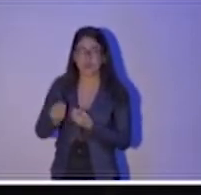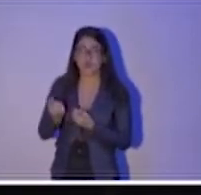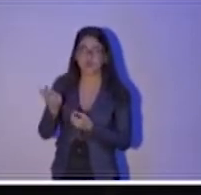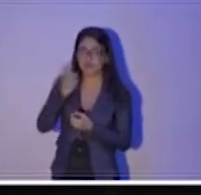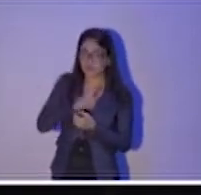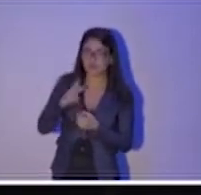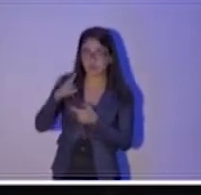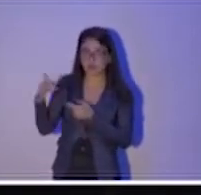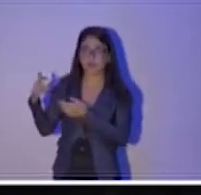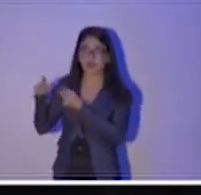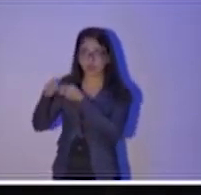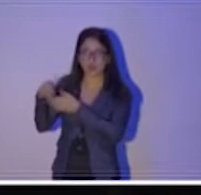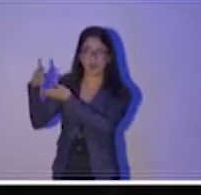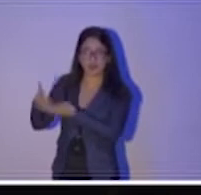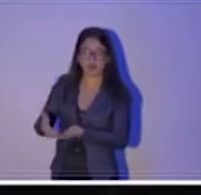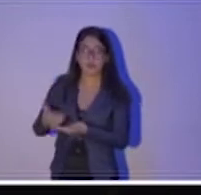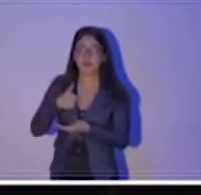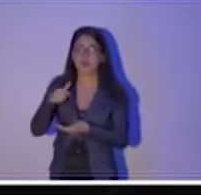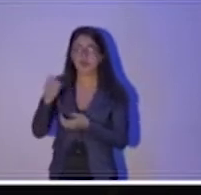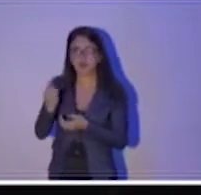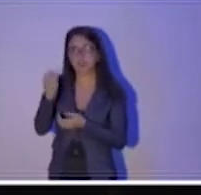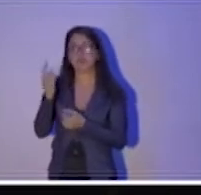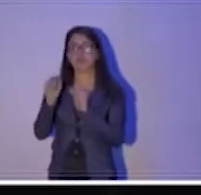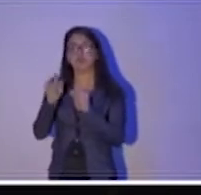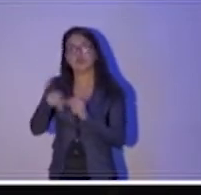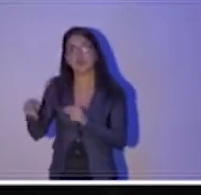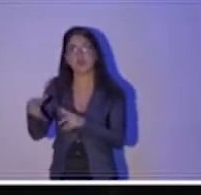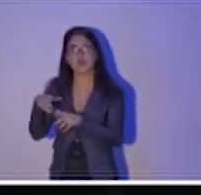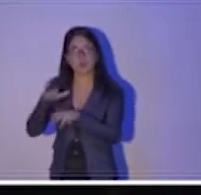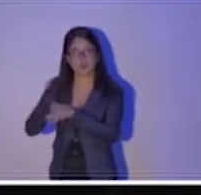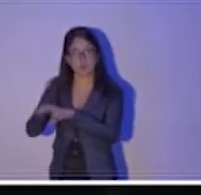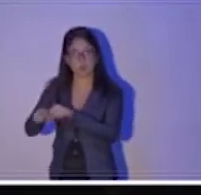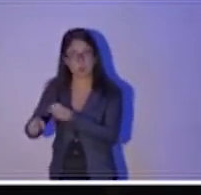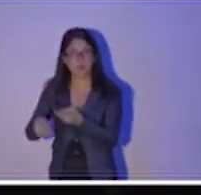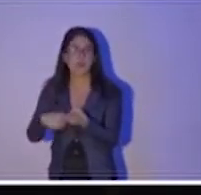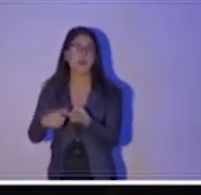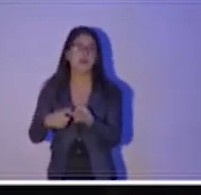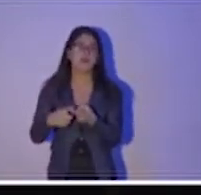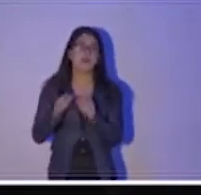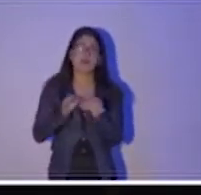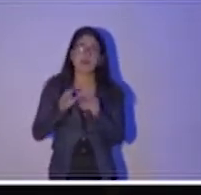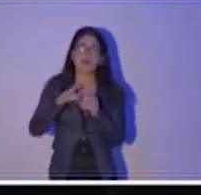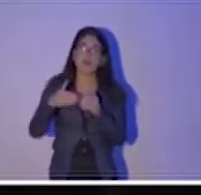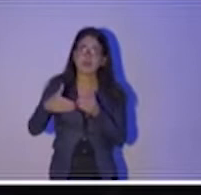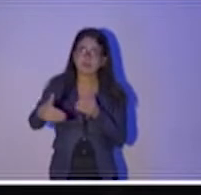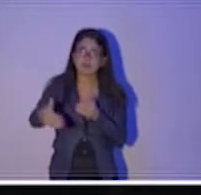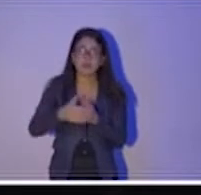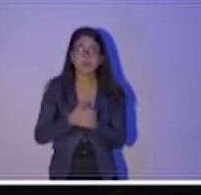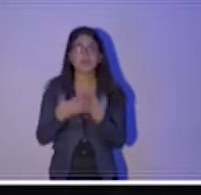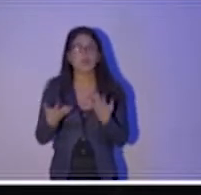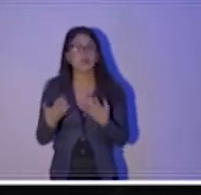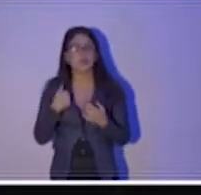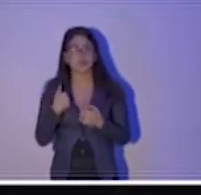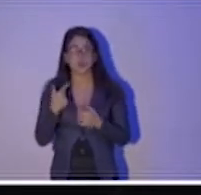importantes para a formação do professor, para a organização dos tempos da escola, para os projetos que eu vou fazer? Então, você ter